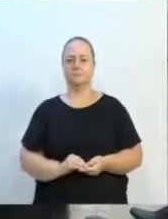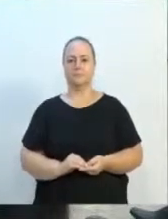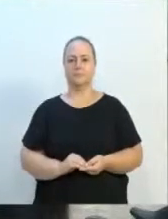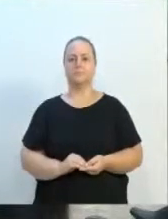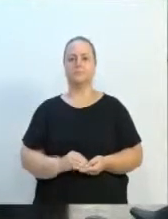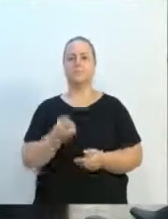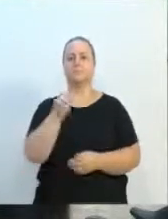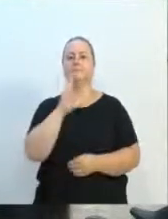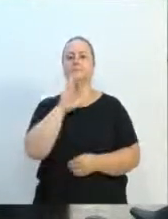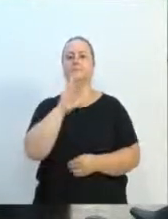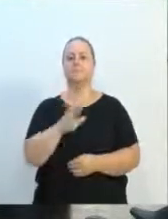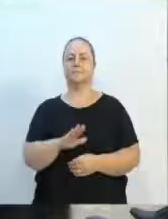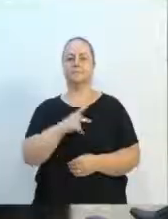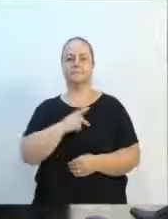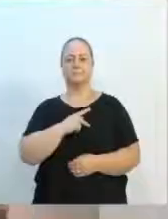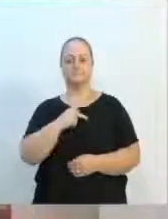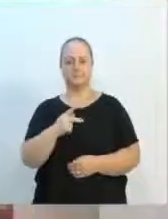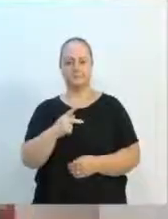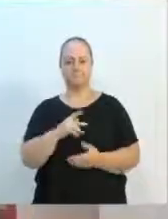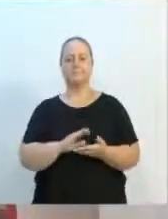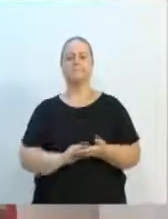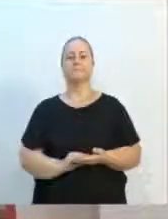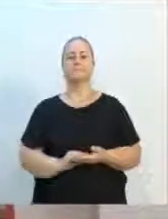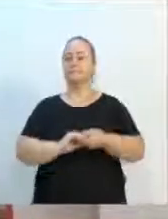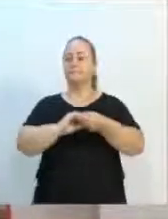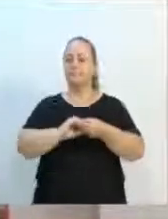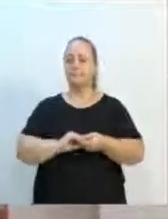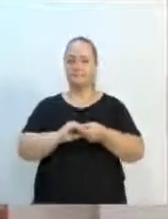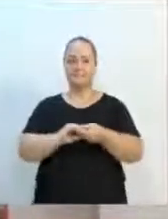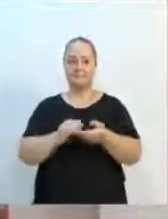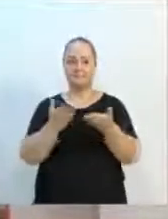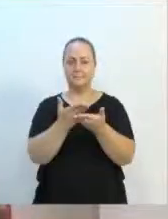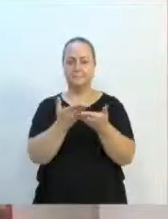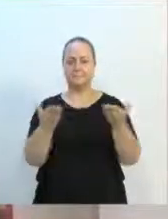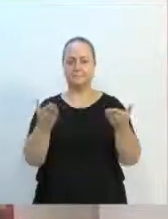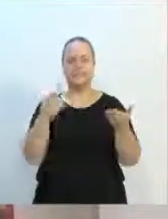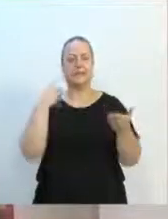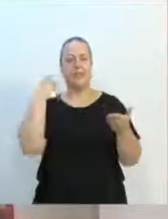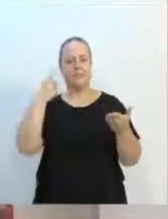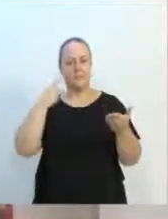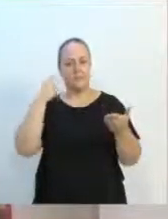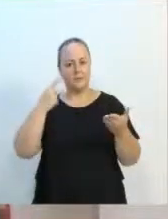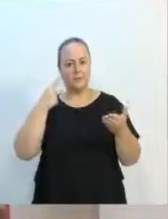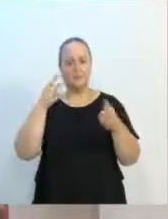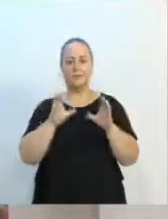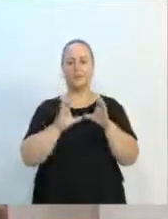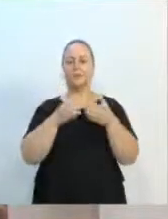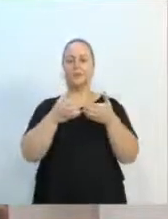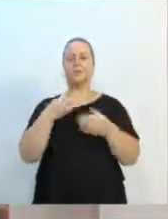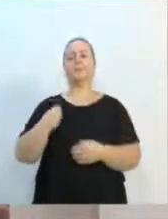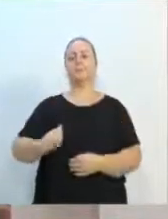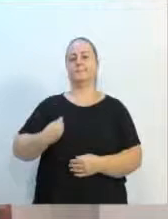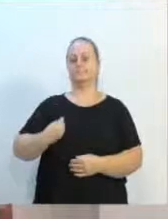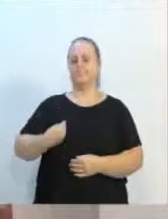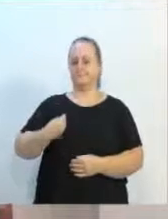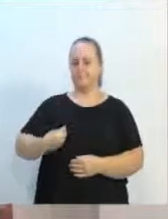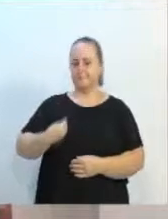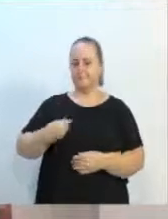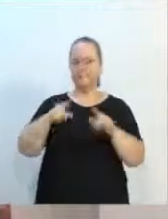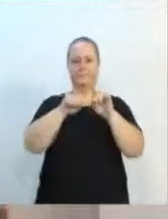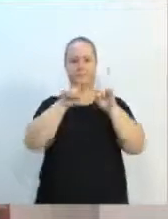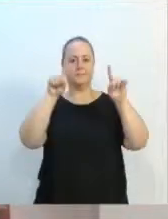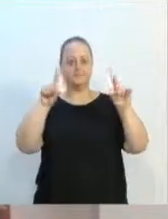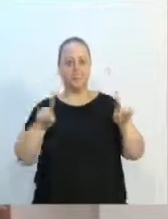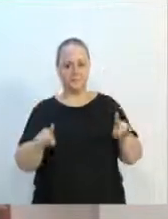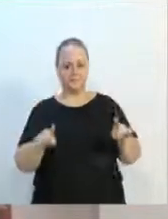Boa tarde, senhor presidente. Em teu nome, cumprimento cada um dos vereadores, comunidade que nos acompanha aqui em suas casas, servidores.